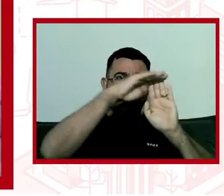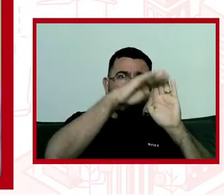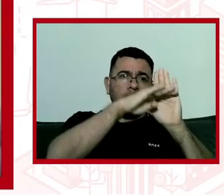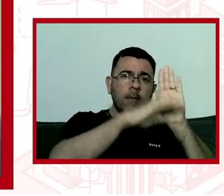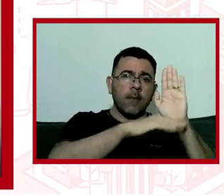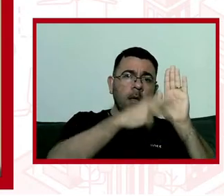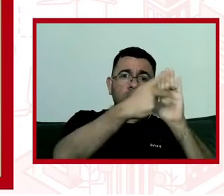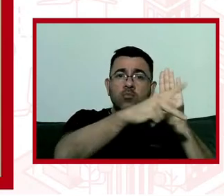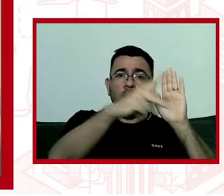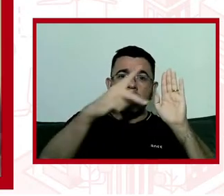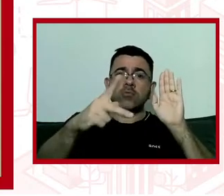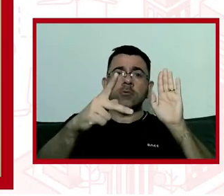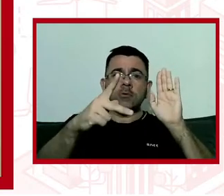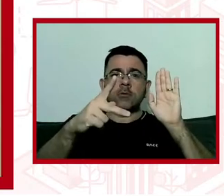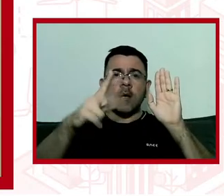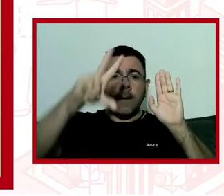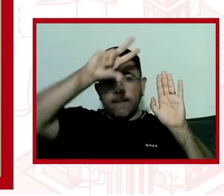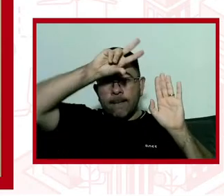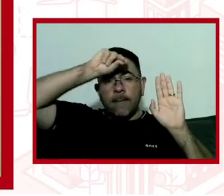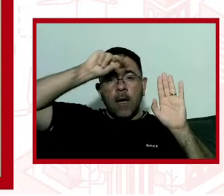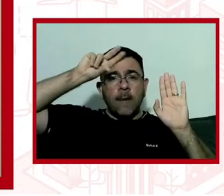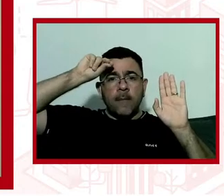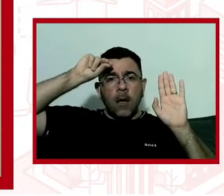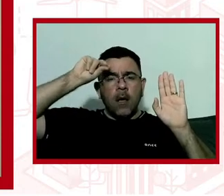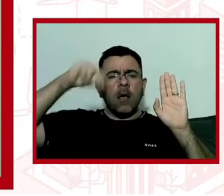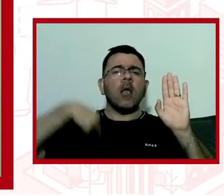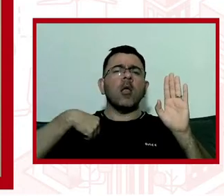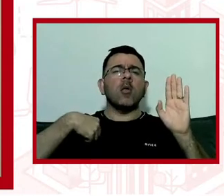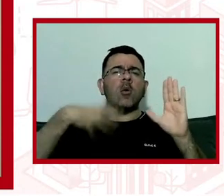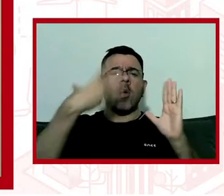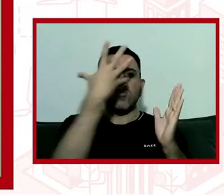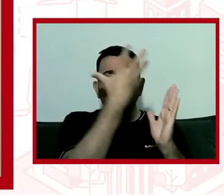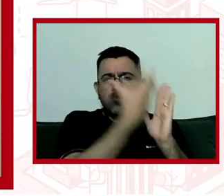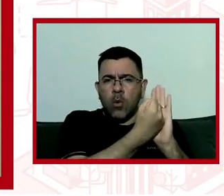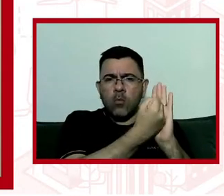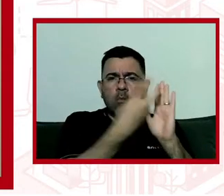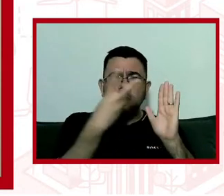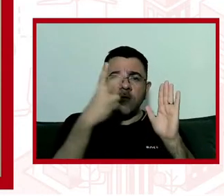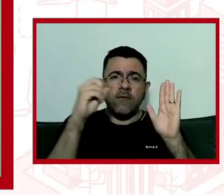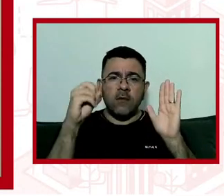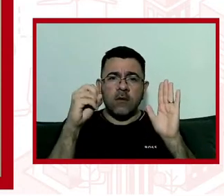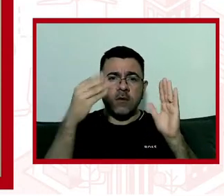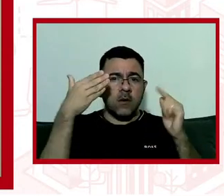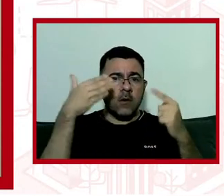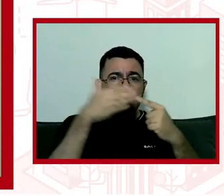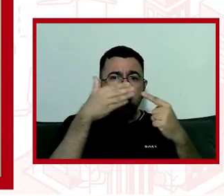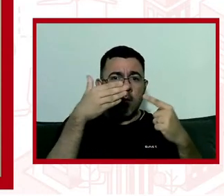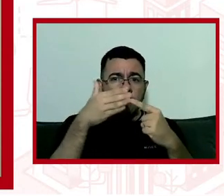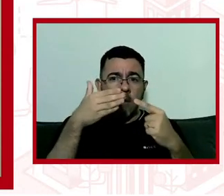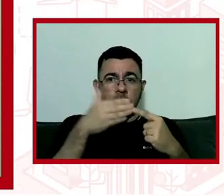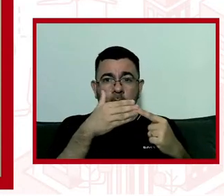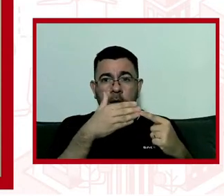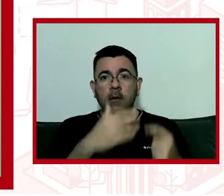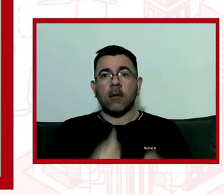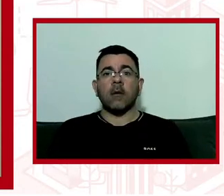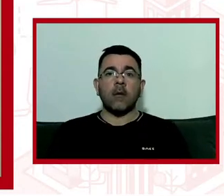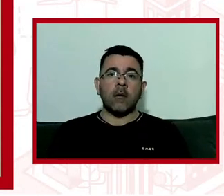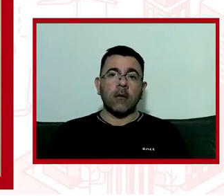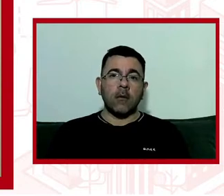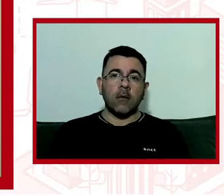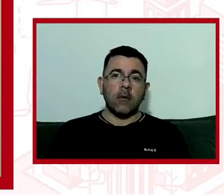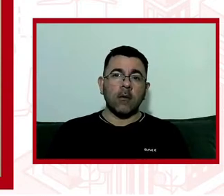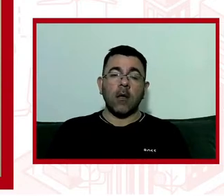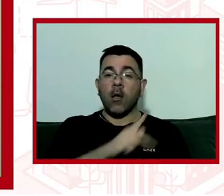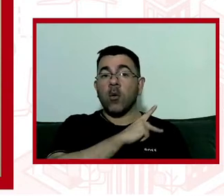Prefeito fizer eu me comprometo de botar pelo menos 20 propostas aí eh eu provoquei os governadores